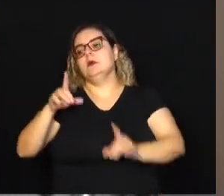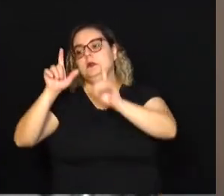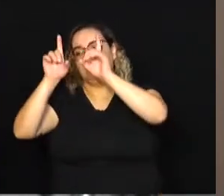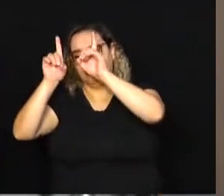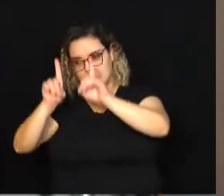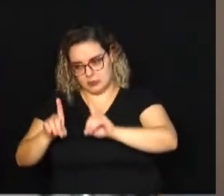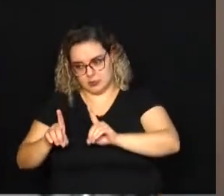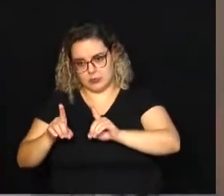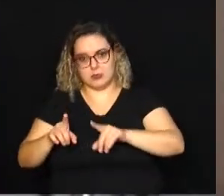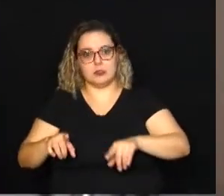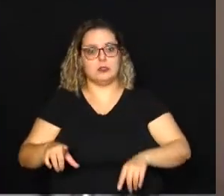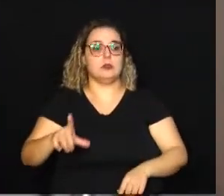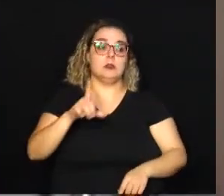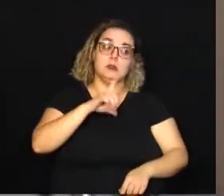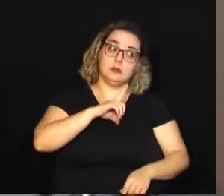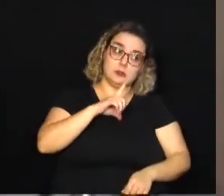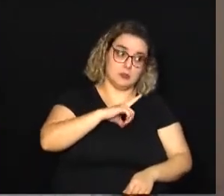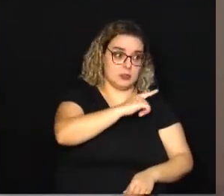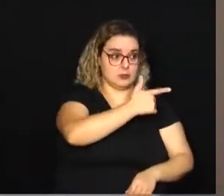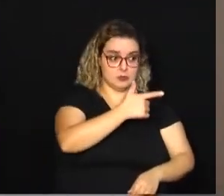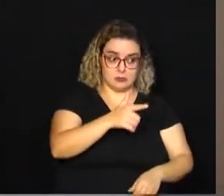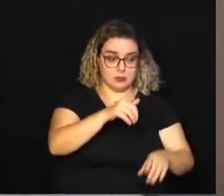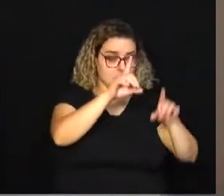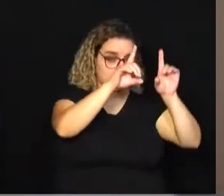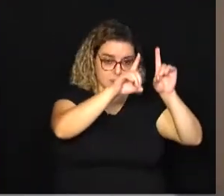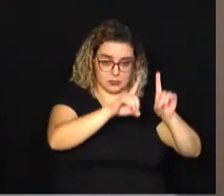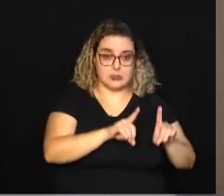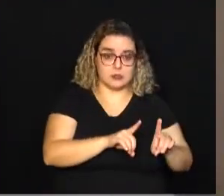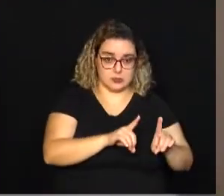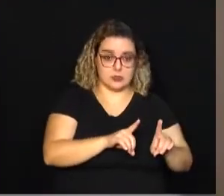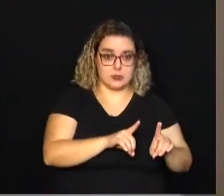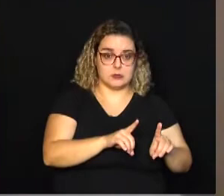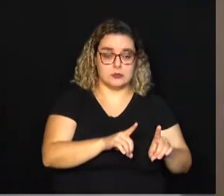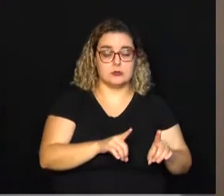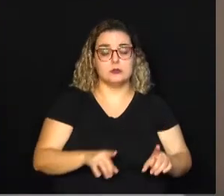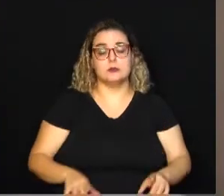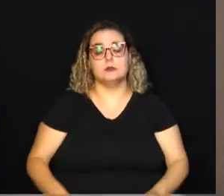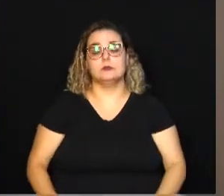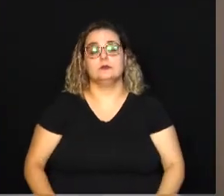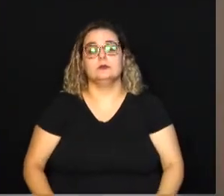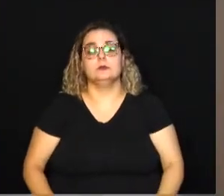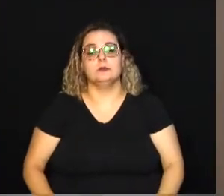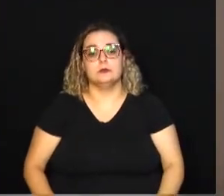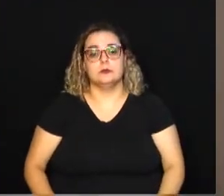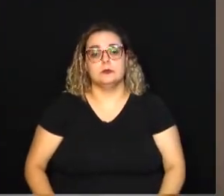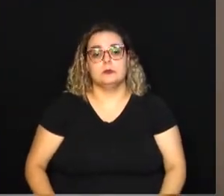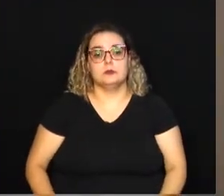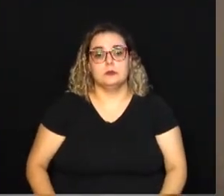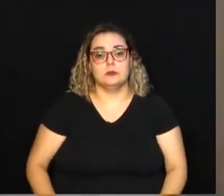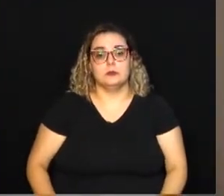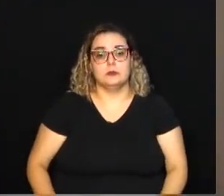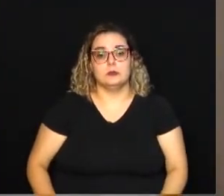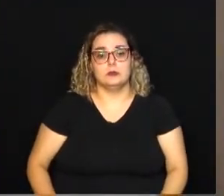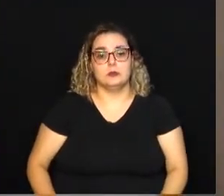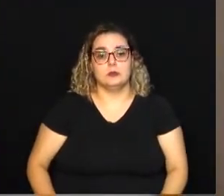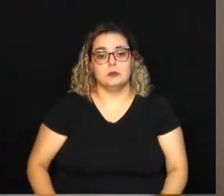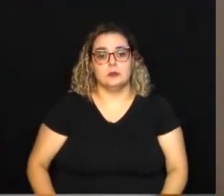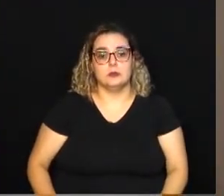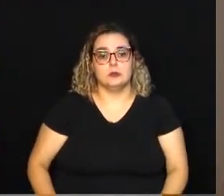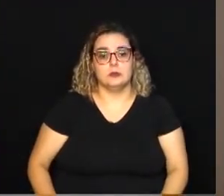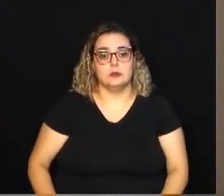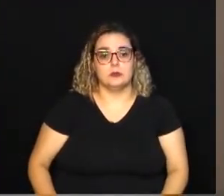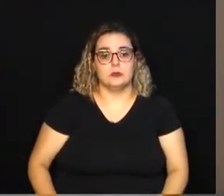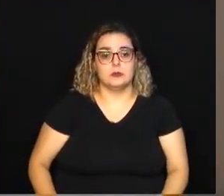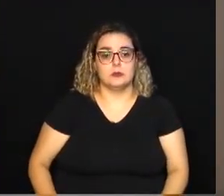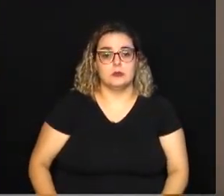as crianças que não têm nenhuma deficiência e que não fazem parte do público-alvo da educação